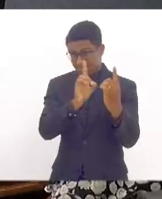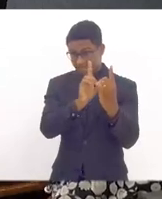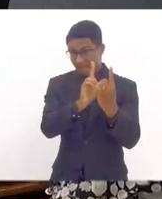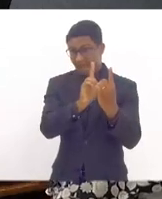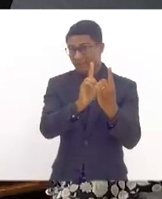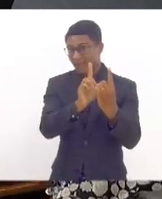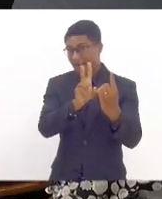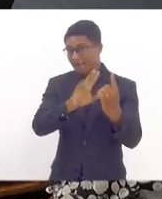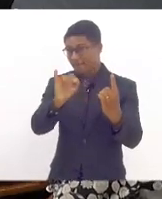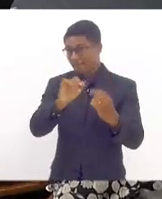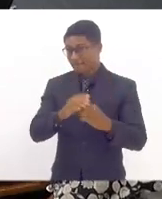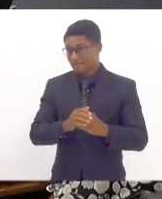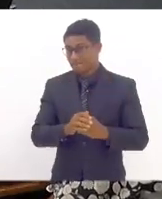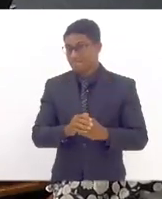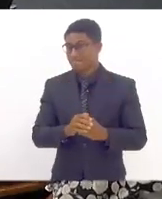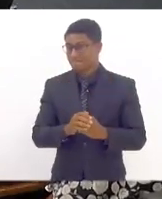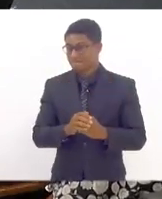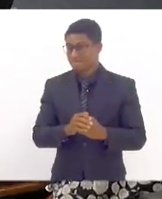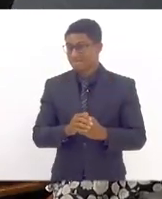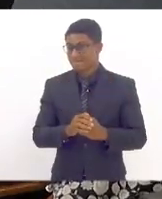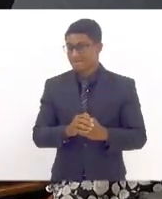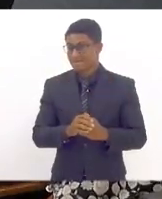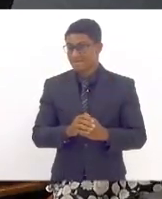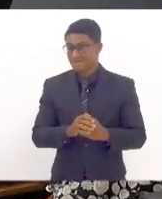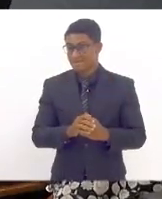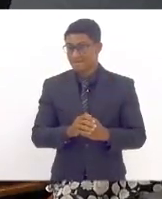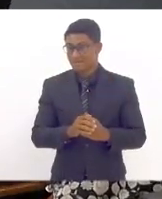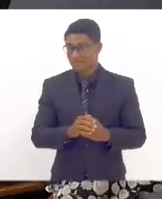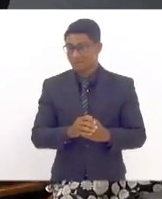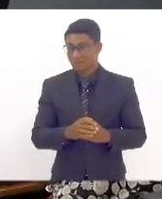do seu lado sim afetuoso carinho